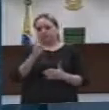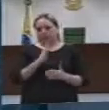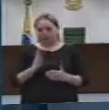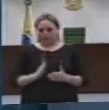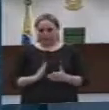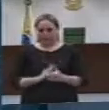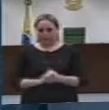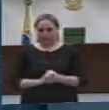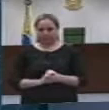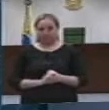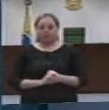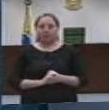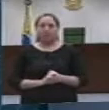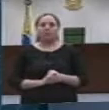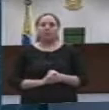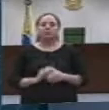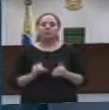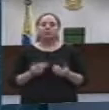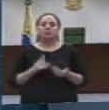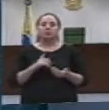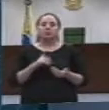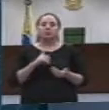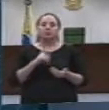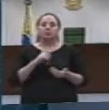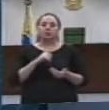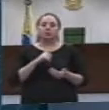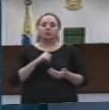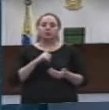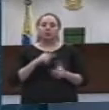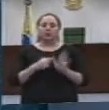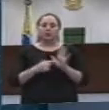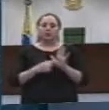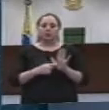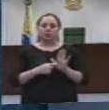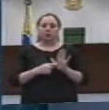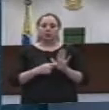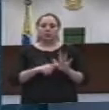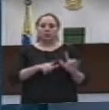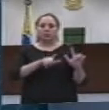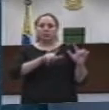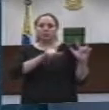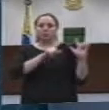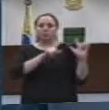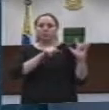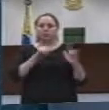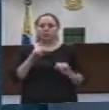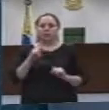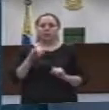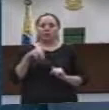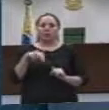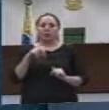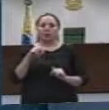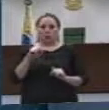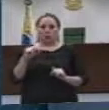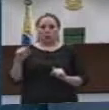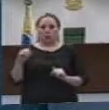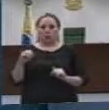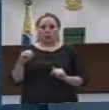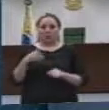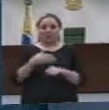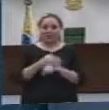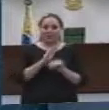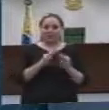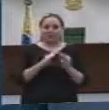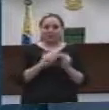então nós temos aqui uma foto aqui o Pai Nosso na entrada da escola não